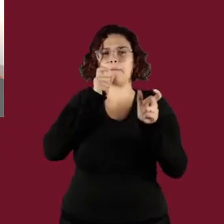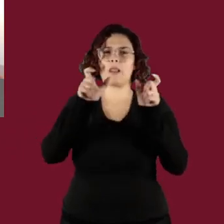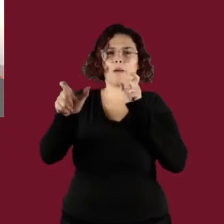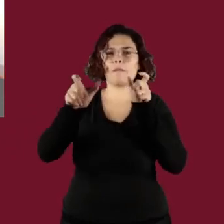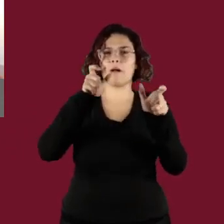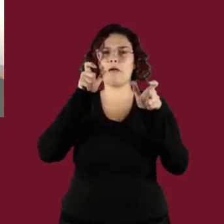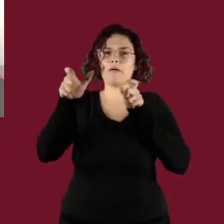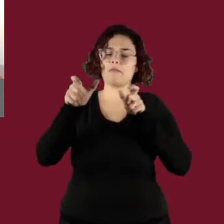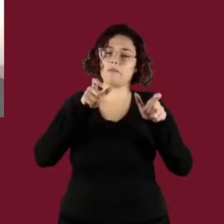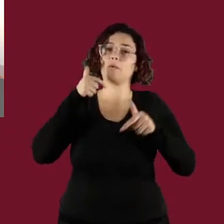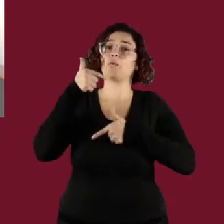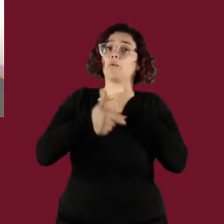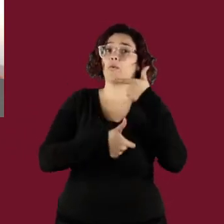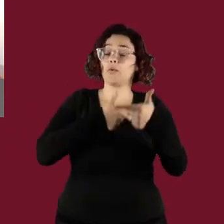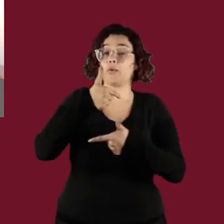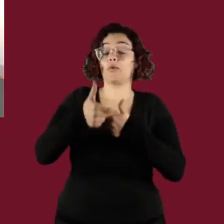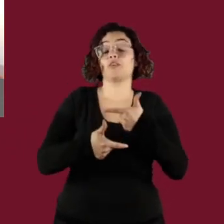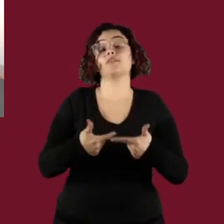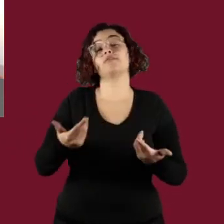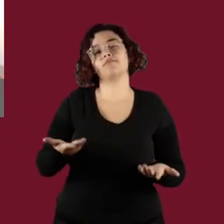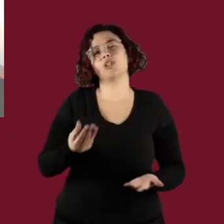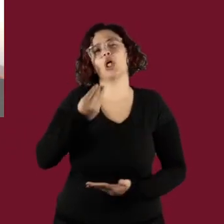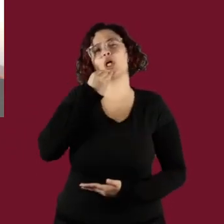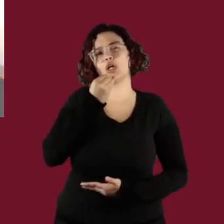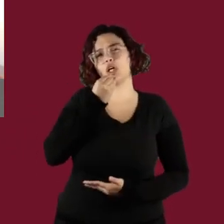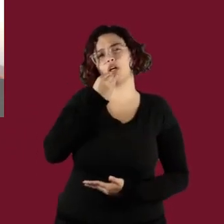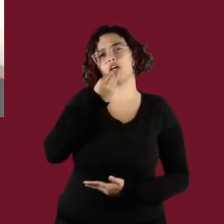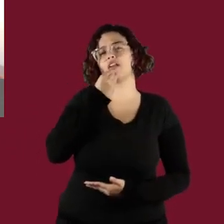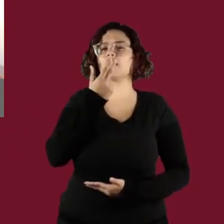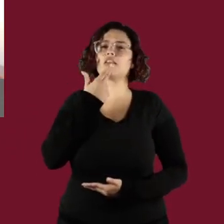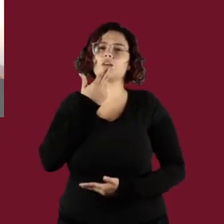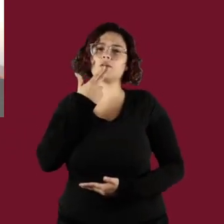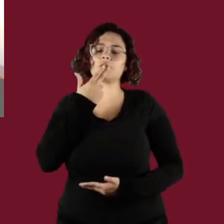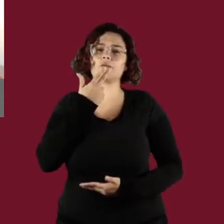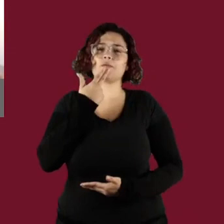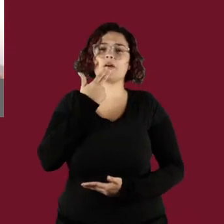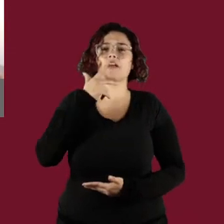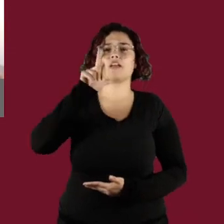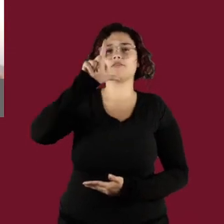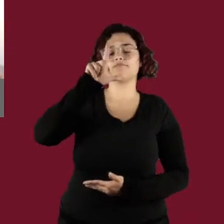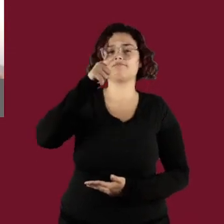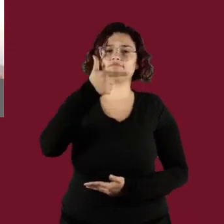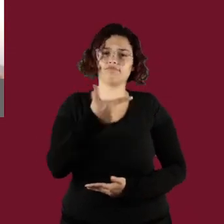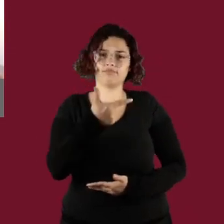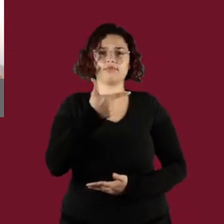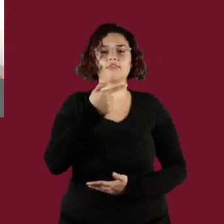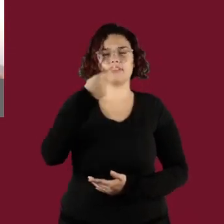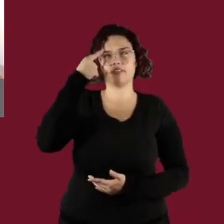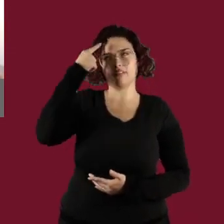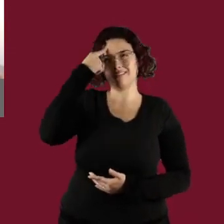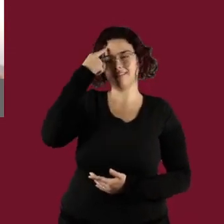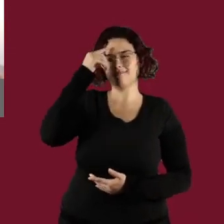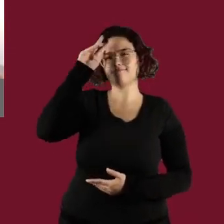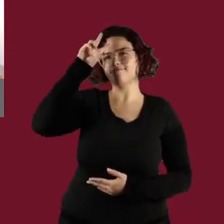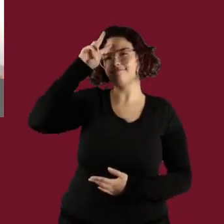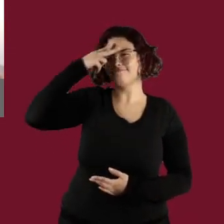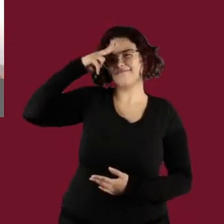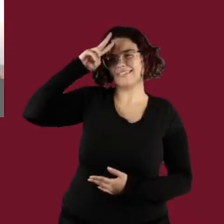nessa frase, não é? Porque, óbvio, a gente sabe a língua, sabe uma segunda língua, recebe, mas o nosso cérebro faz lá o